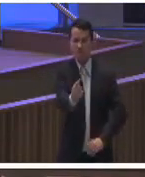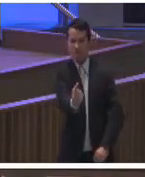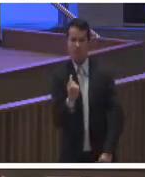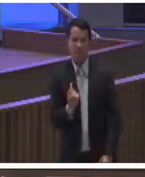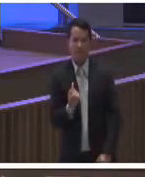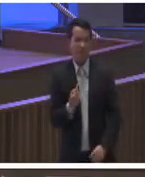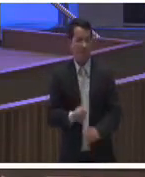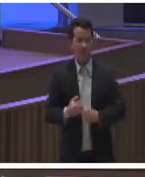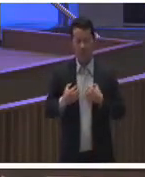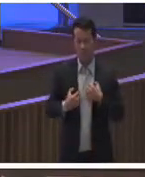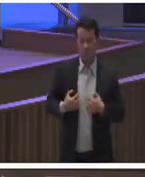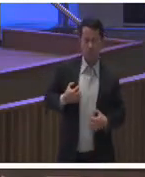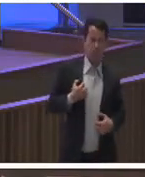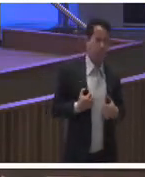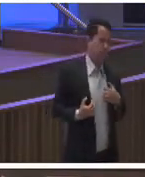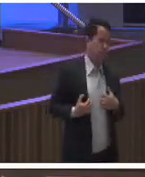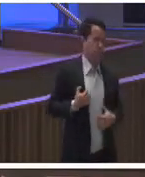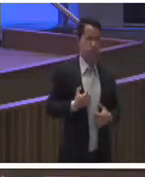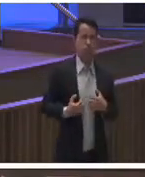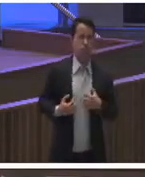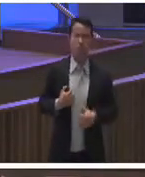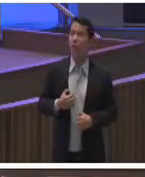está passando mal.